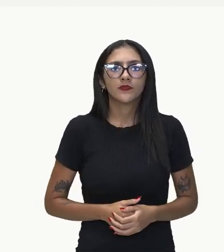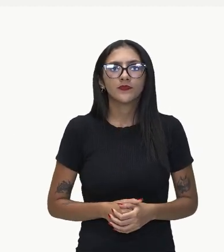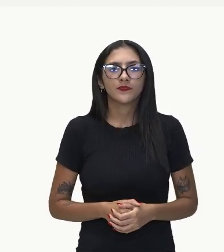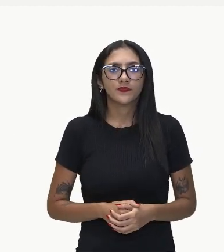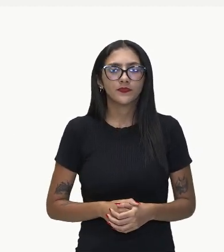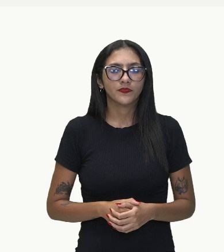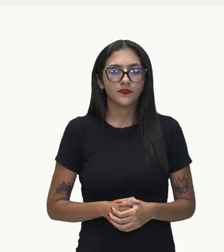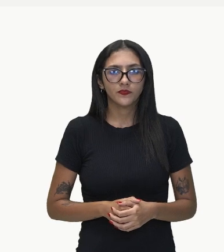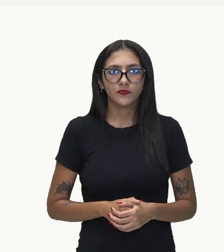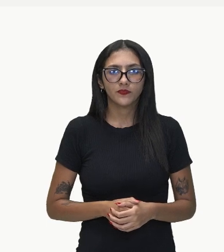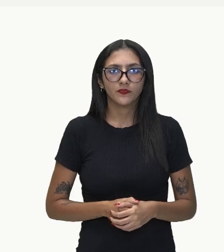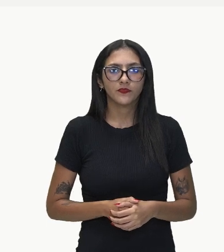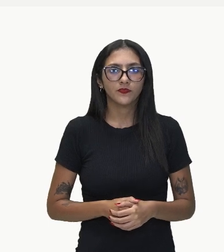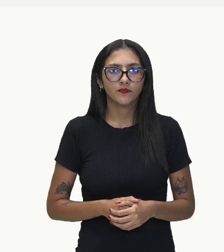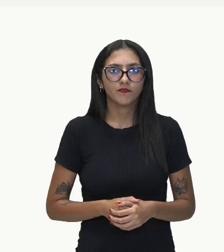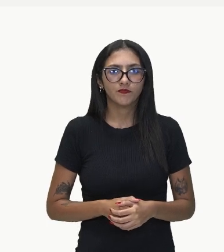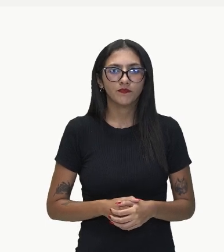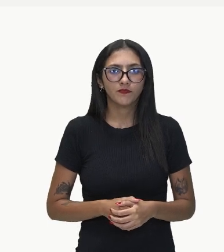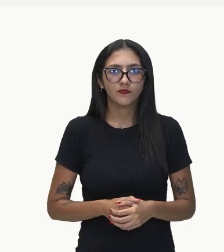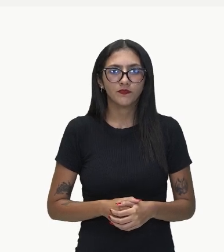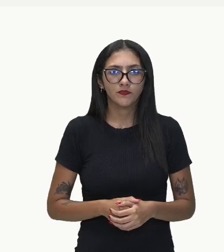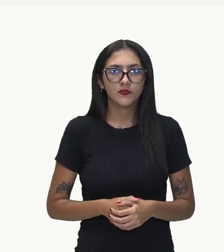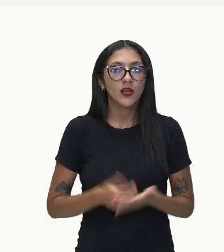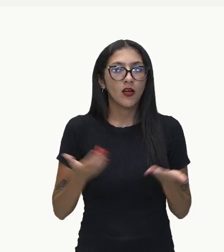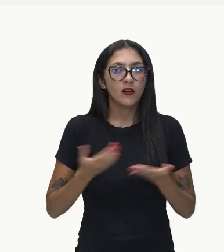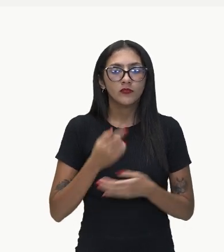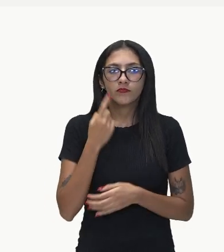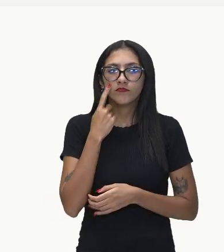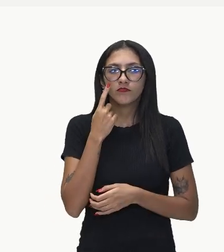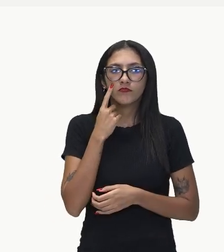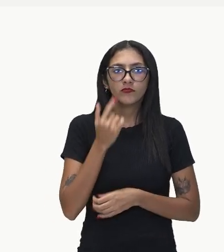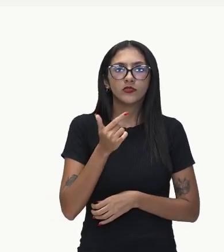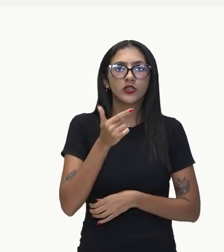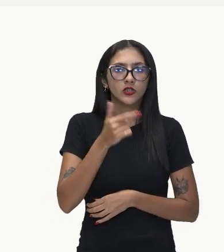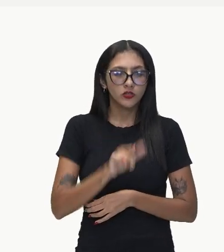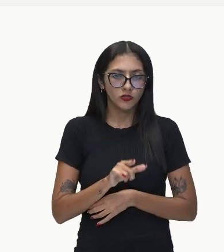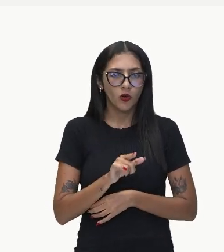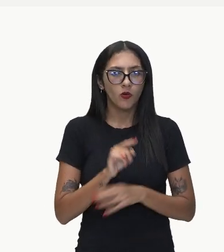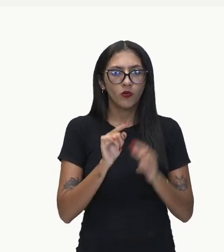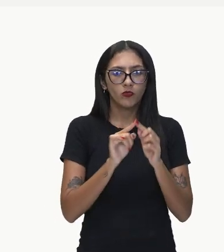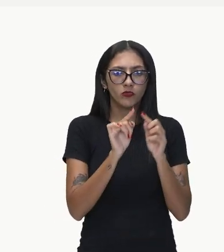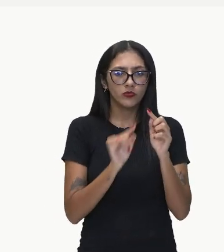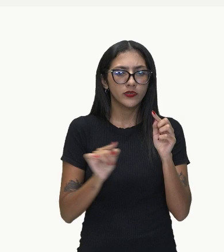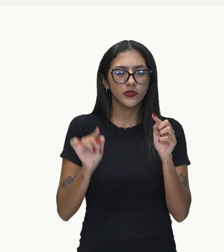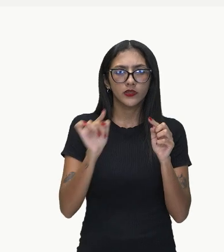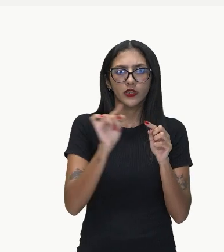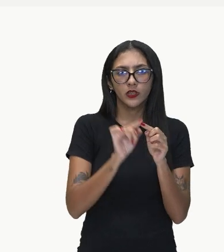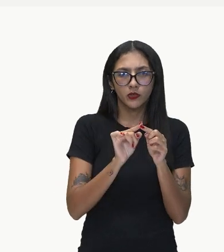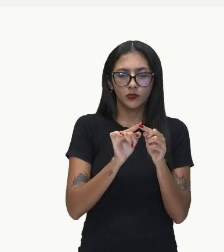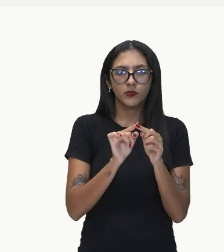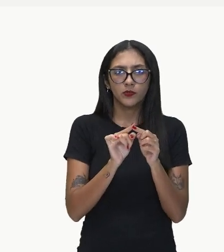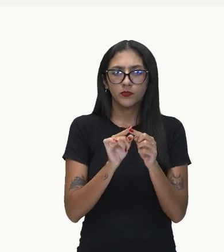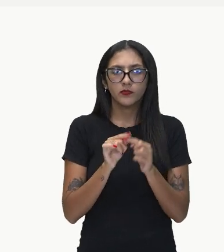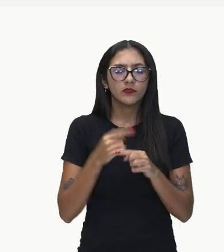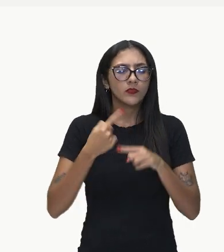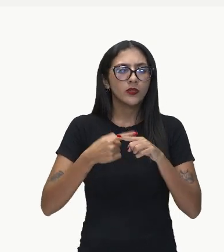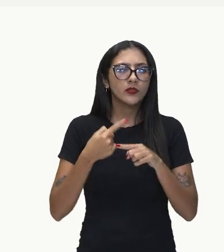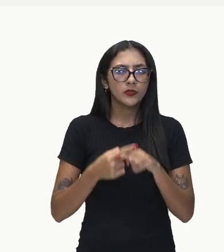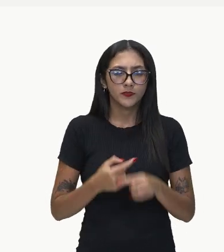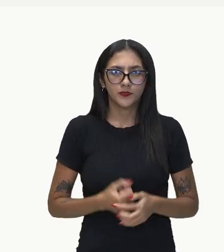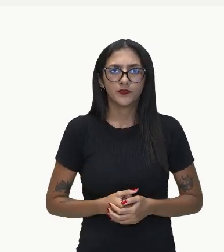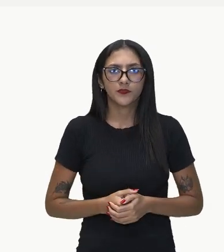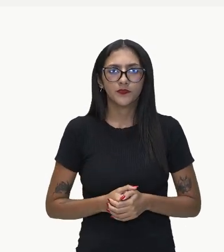Aqui, gente, eu estou repetindo novamente, né, o ciclo hexanona, que eu quero dizer para vocês que